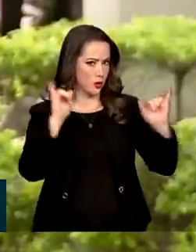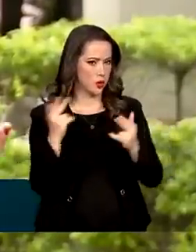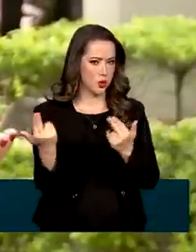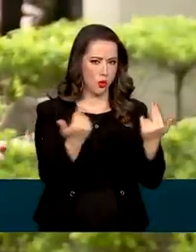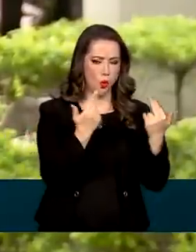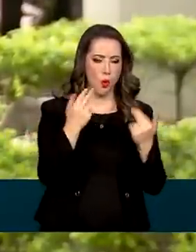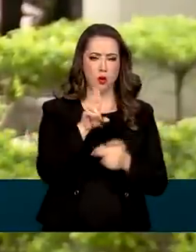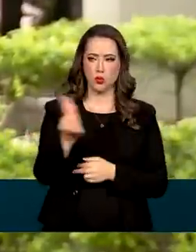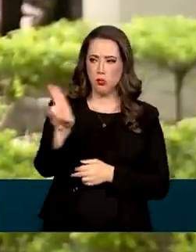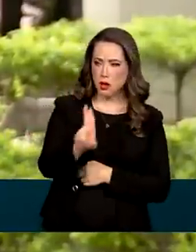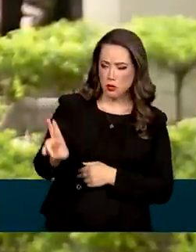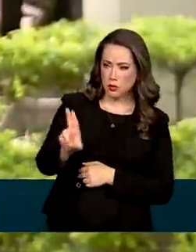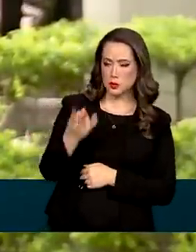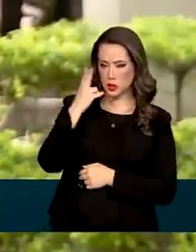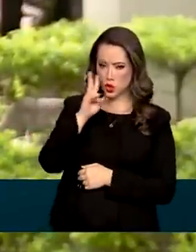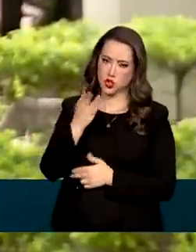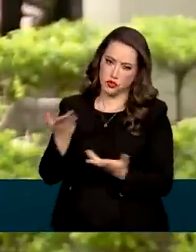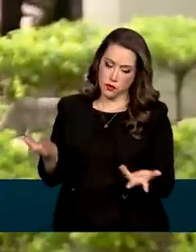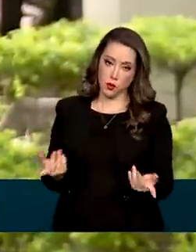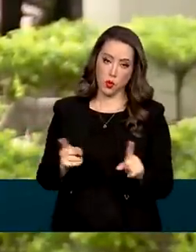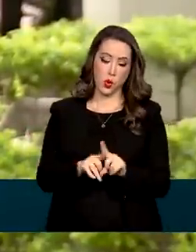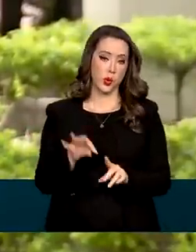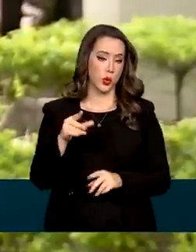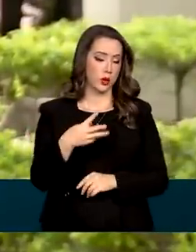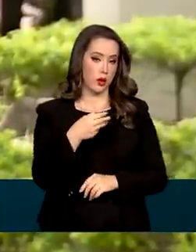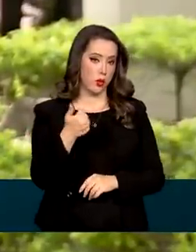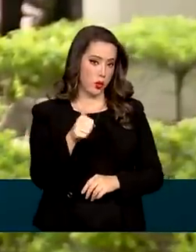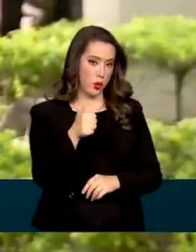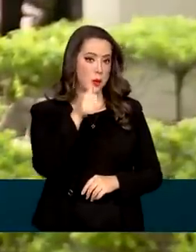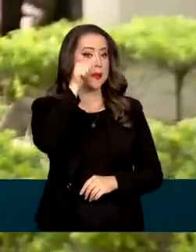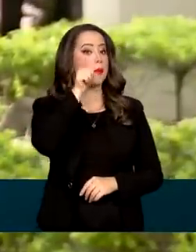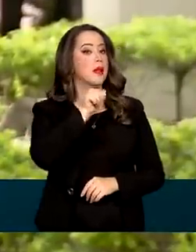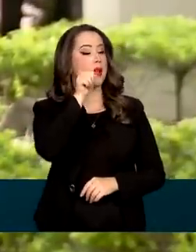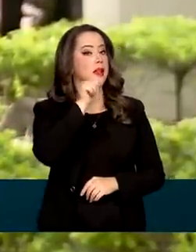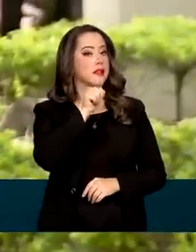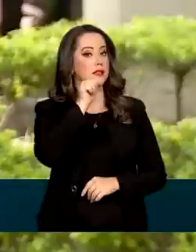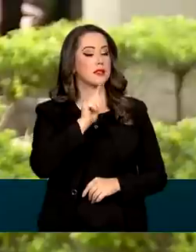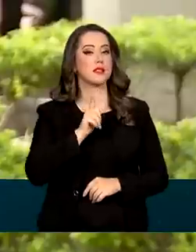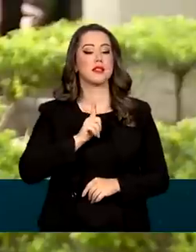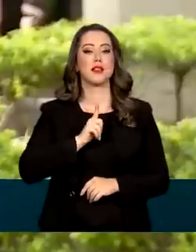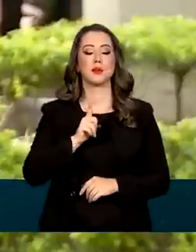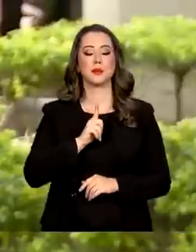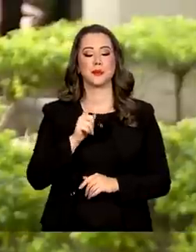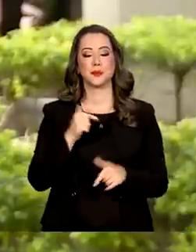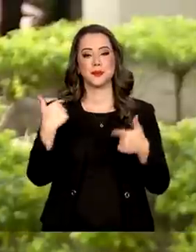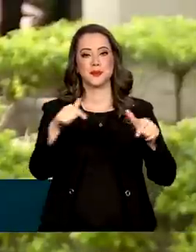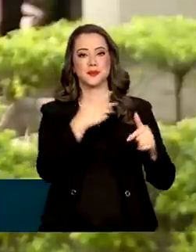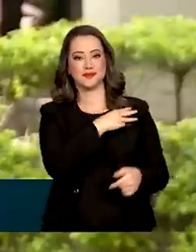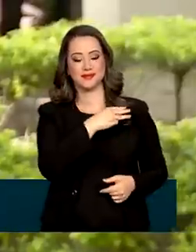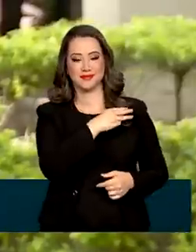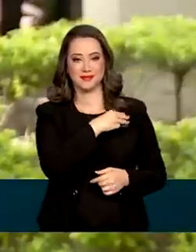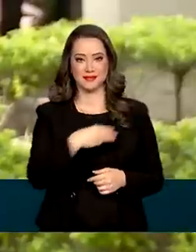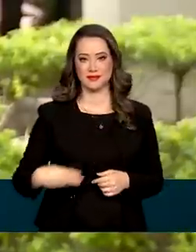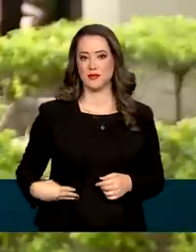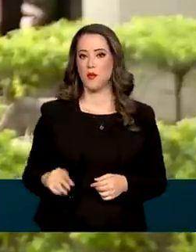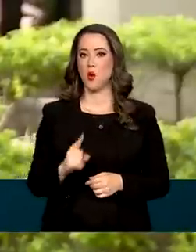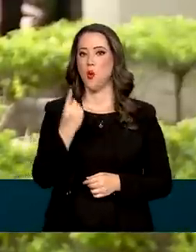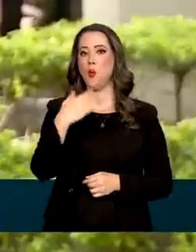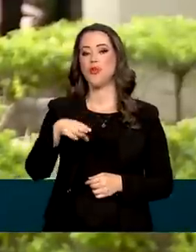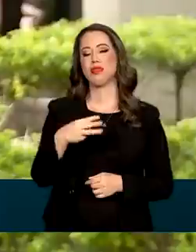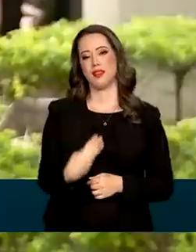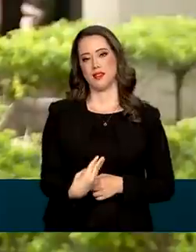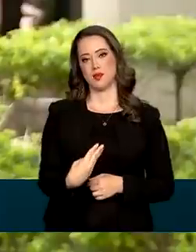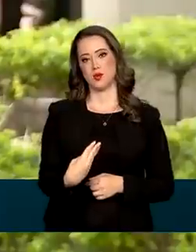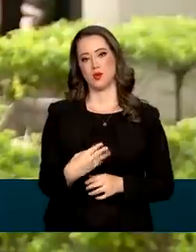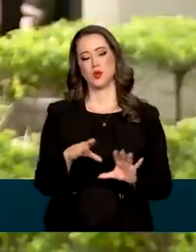de Simony teb tio de Marina Silva um total de 11 mulheres vão ocupar cargos de ministra quase um texto da equipe